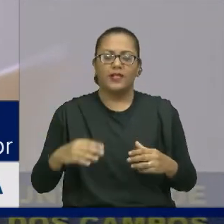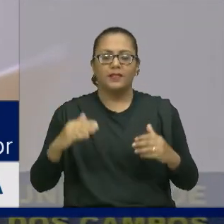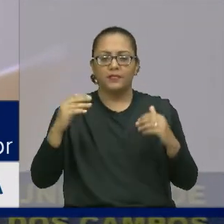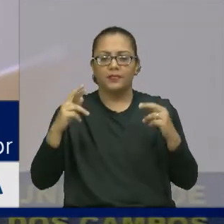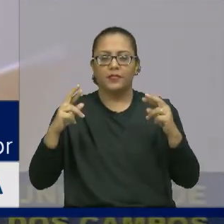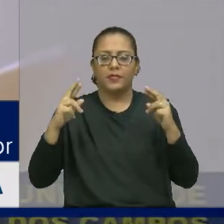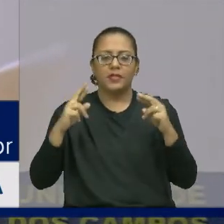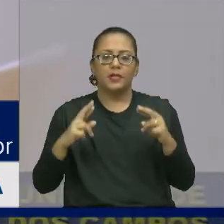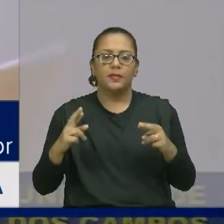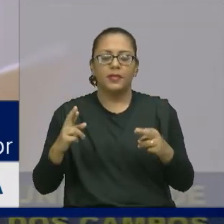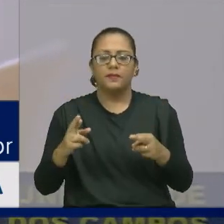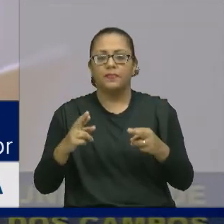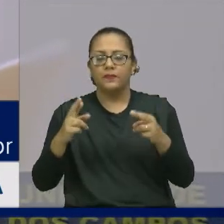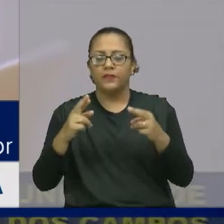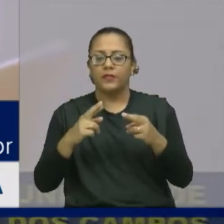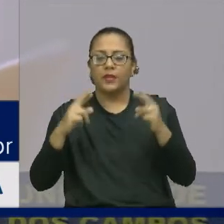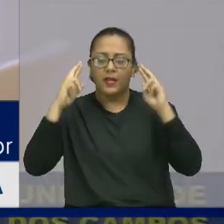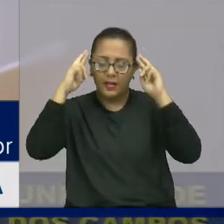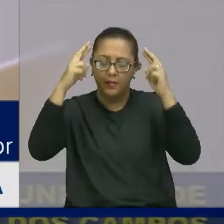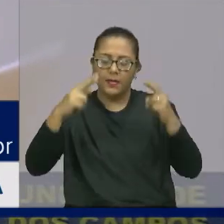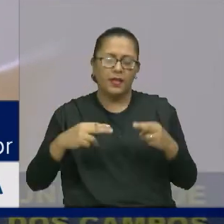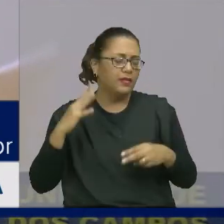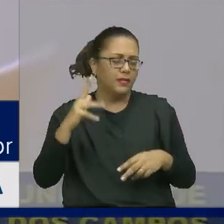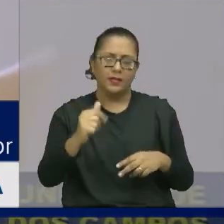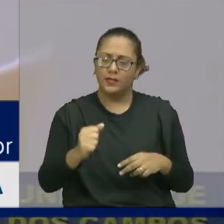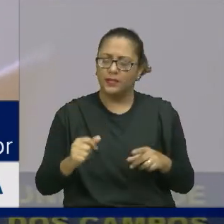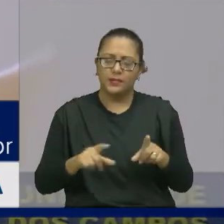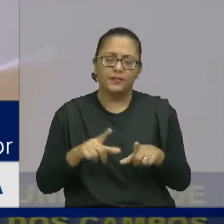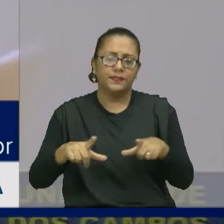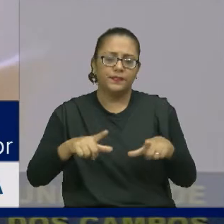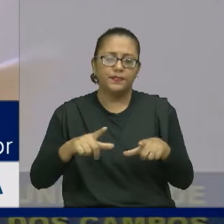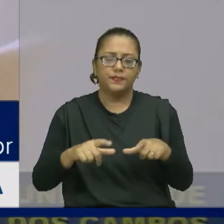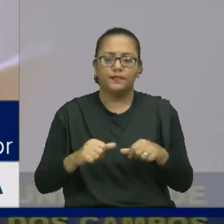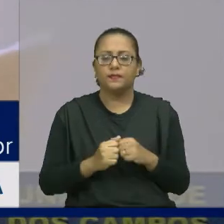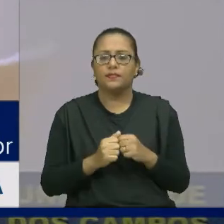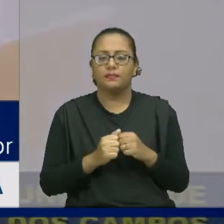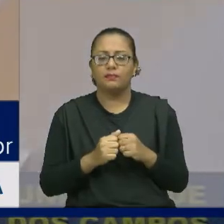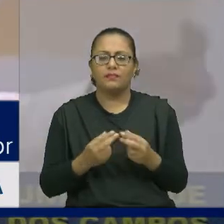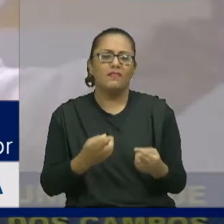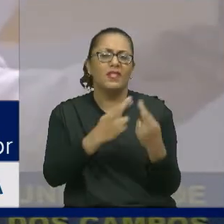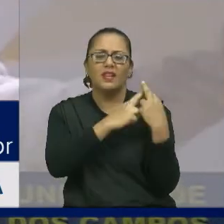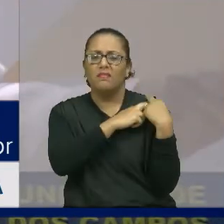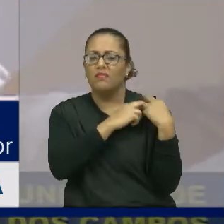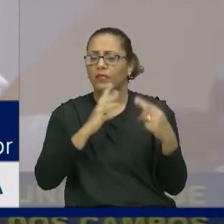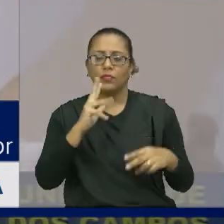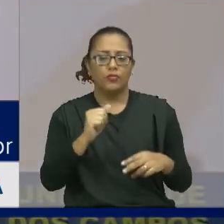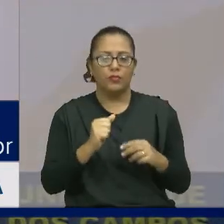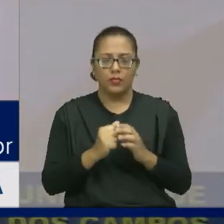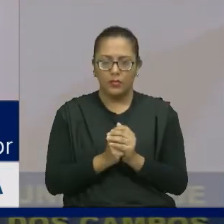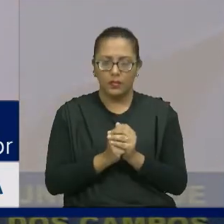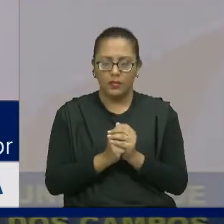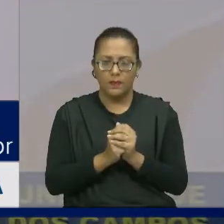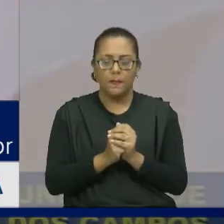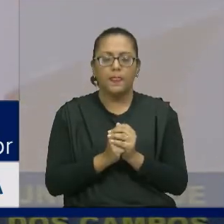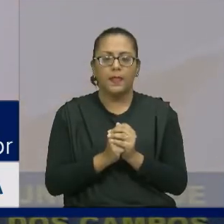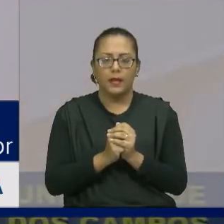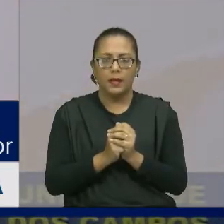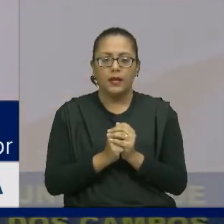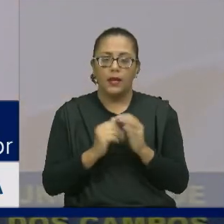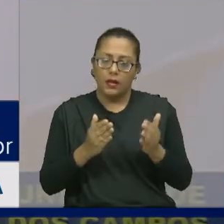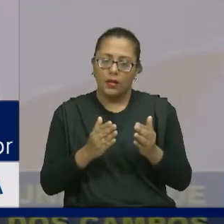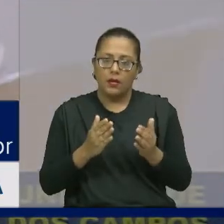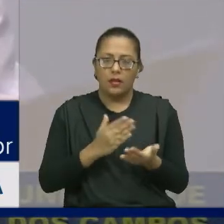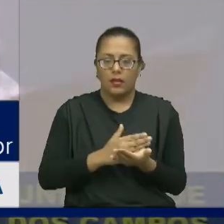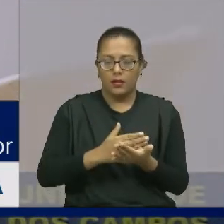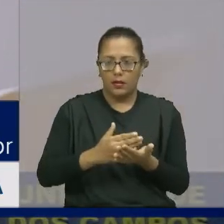pelo meu trabalho. Então, todos, então, gostaria também, a gente aproveita, abre, faz junto, né? Tá bom? Vamos tocar essa primeira, a gente encerra e abre, já fique